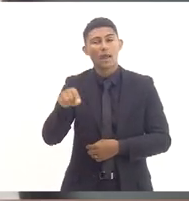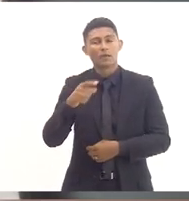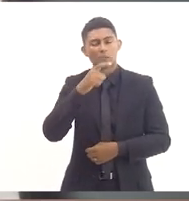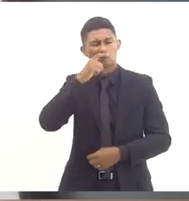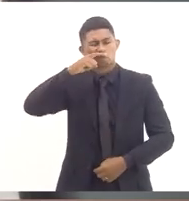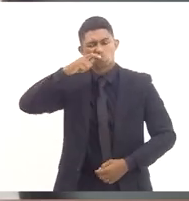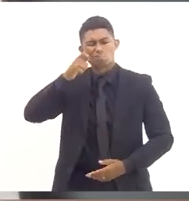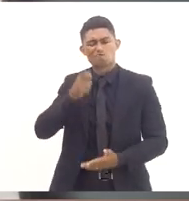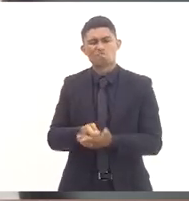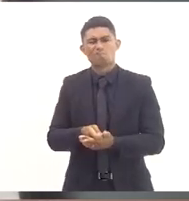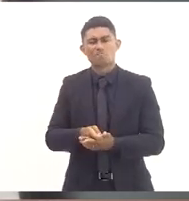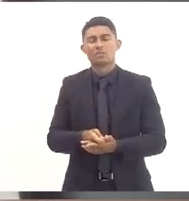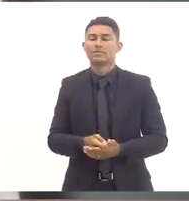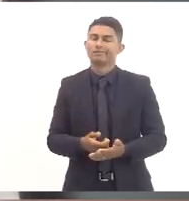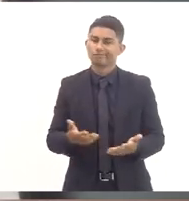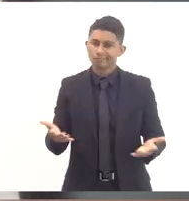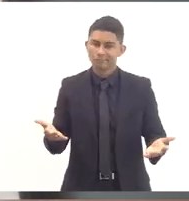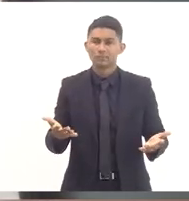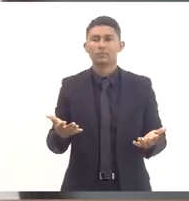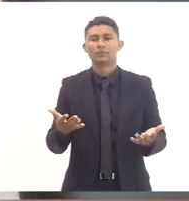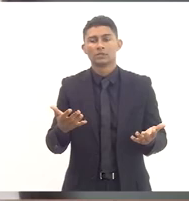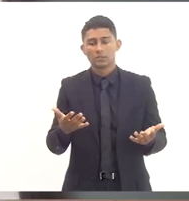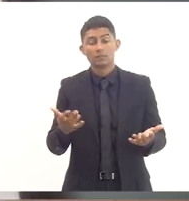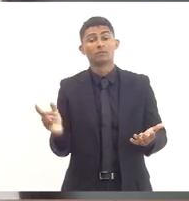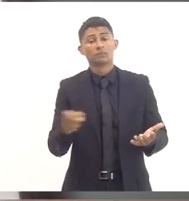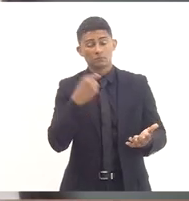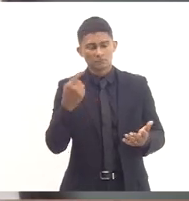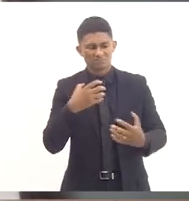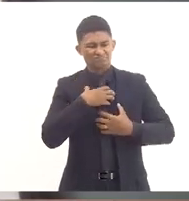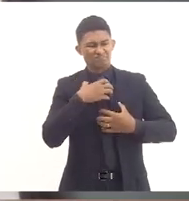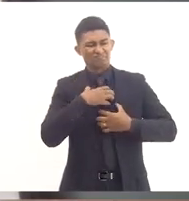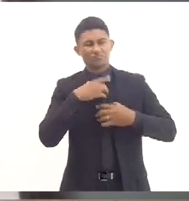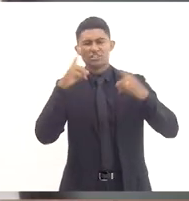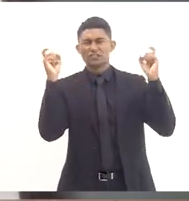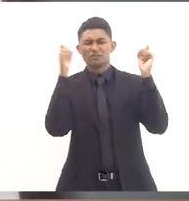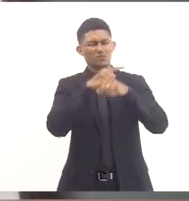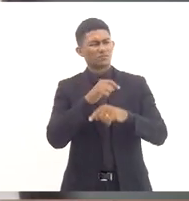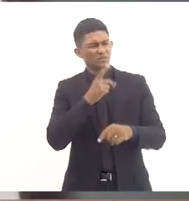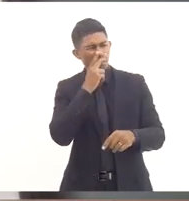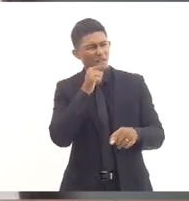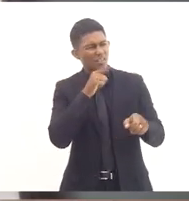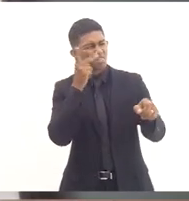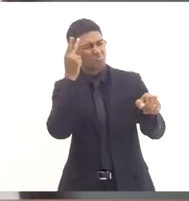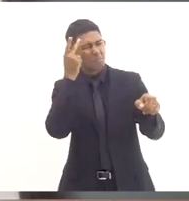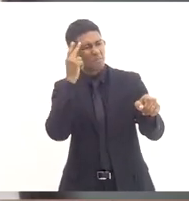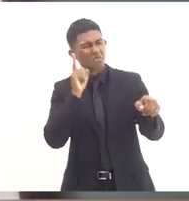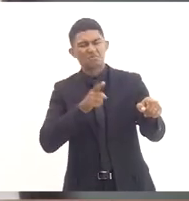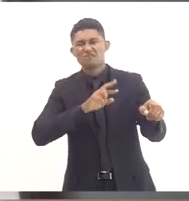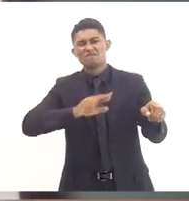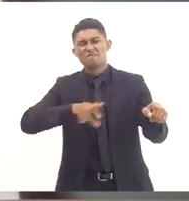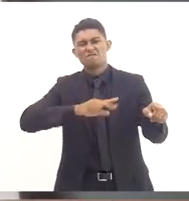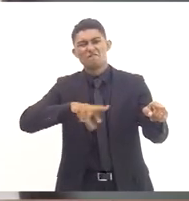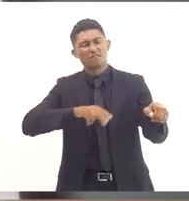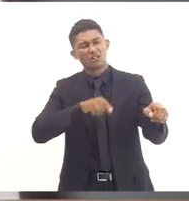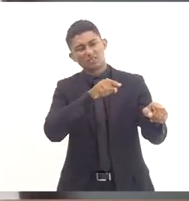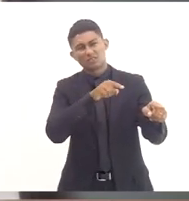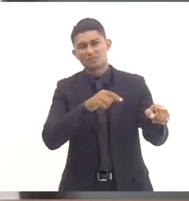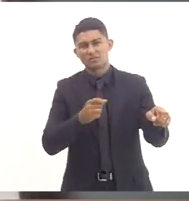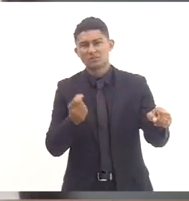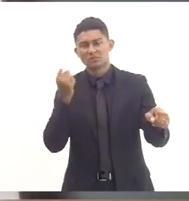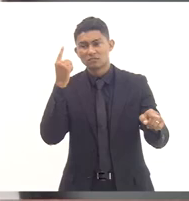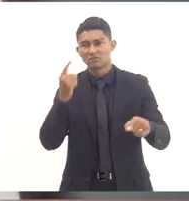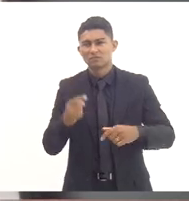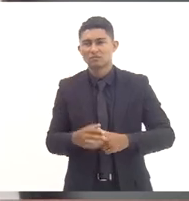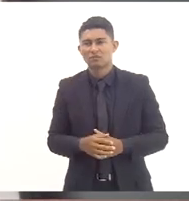retrógrado então nós temos dificuldade de aceitar o que para gente não é normal e entre o normal eo comum tem muita diferença